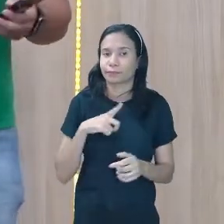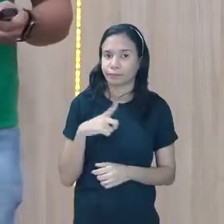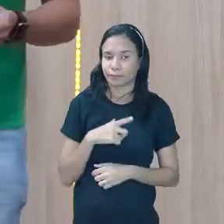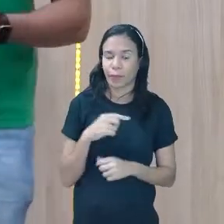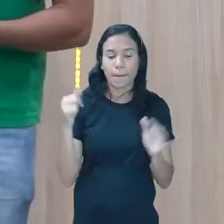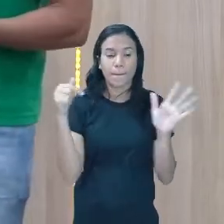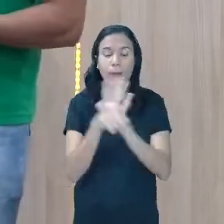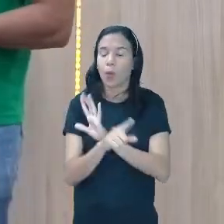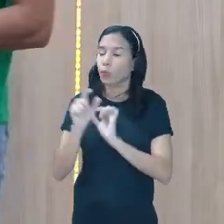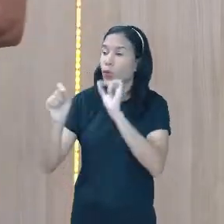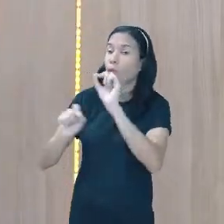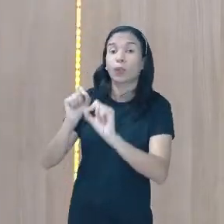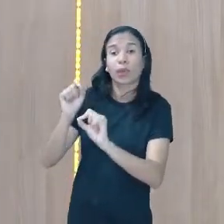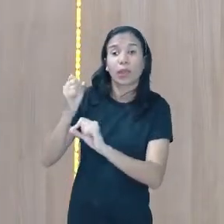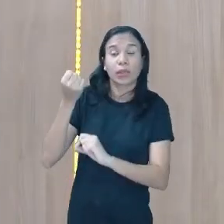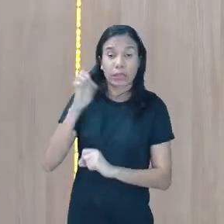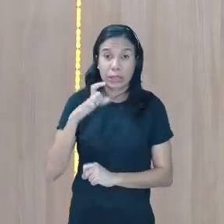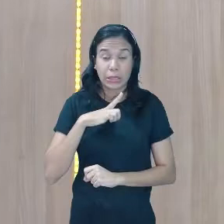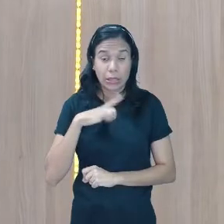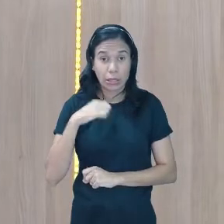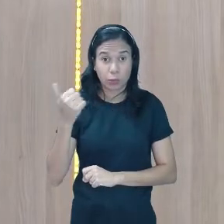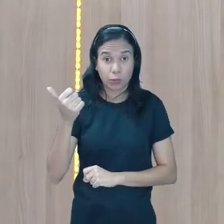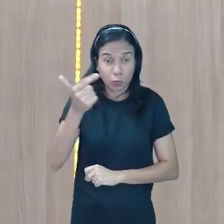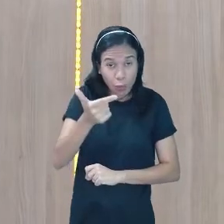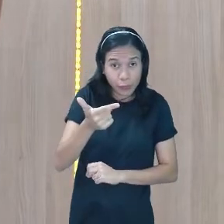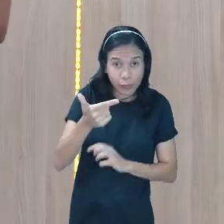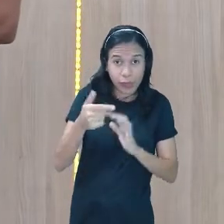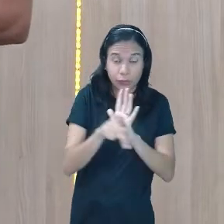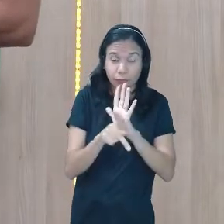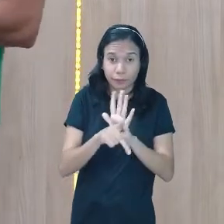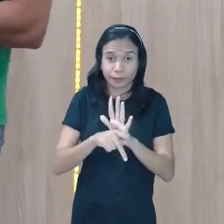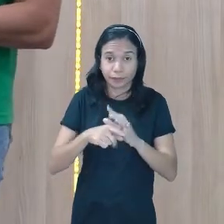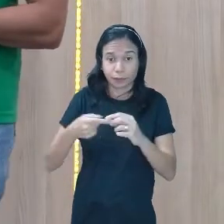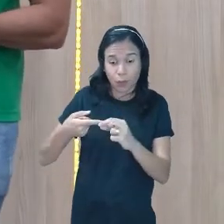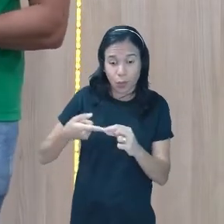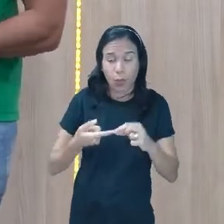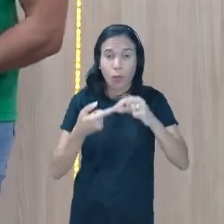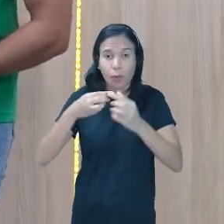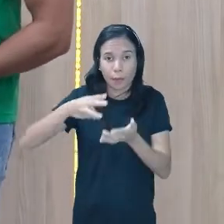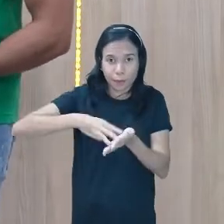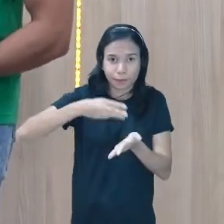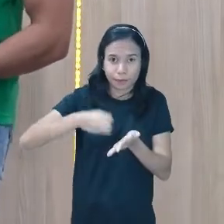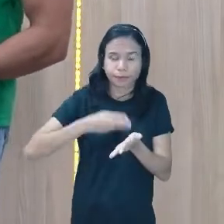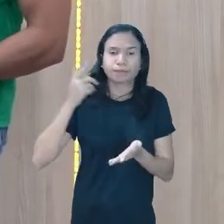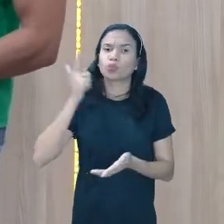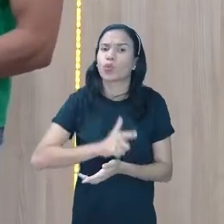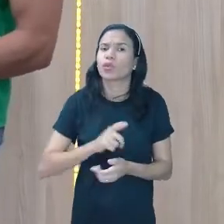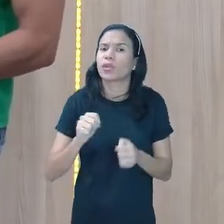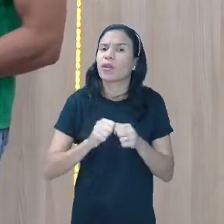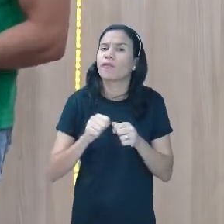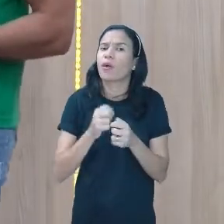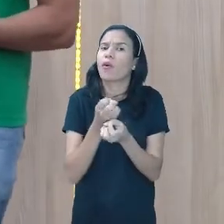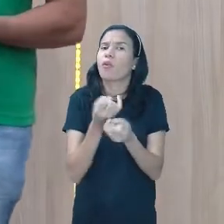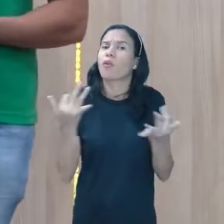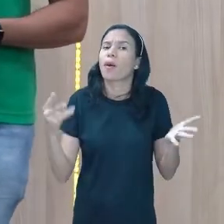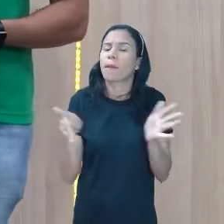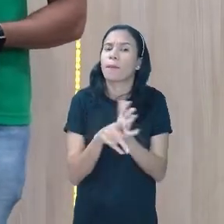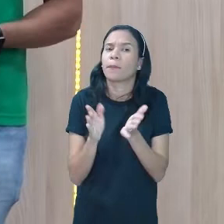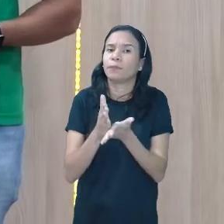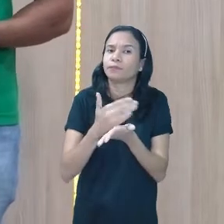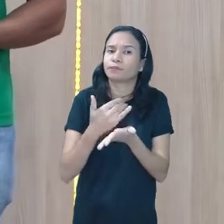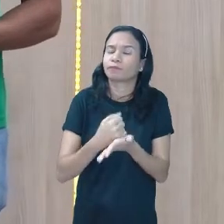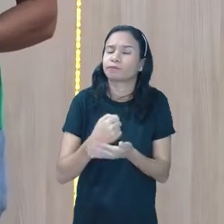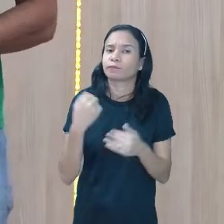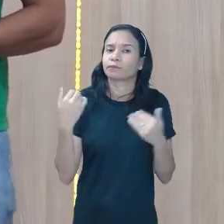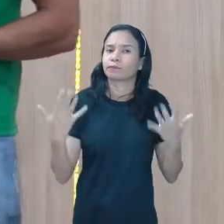A pergunta é, se eu aumentei aqui para 12 colheres de sopa de margarina, dá para fazer quantas porções de bolo